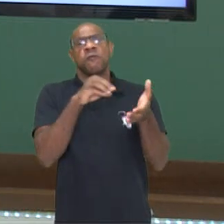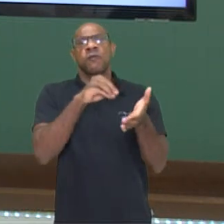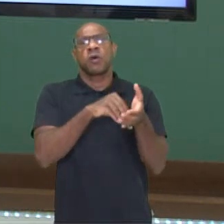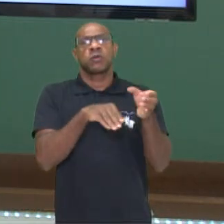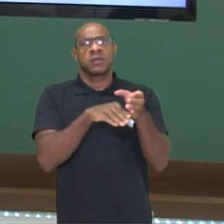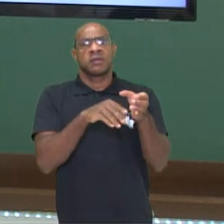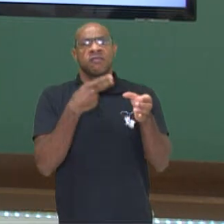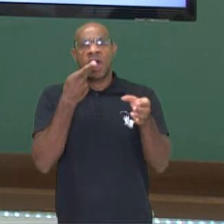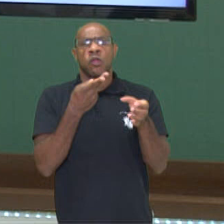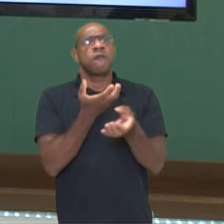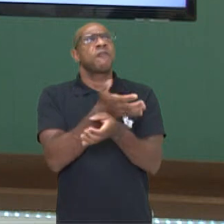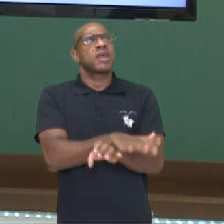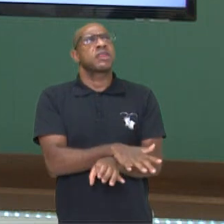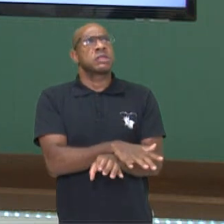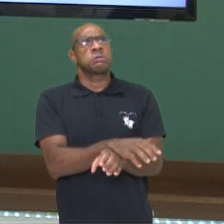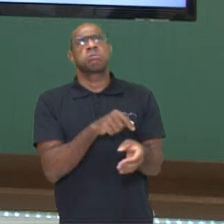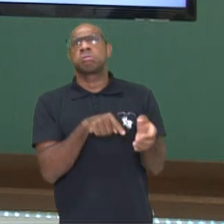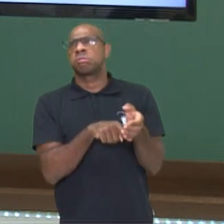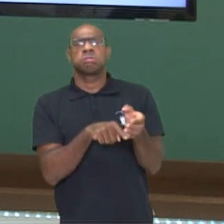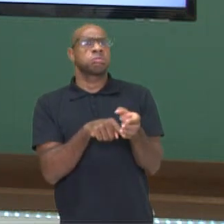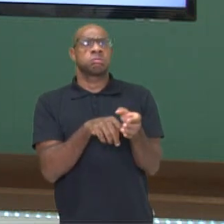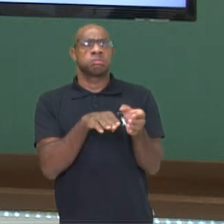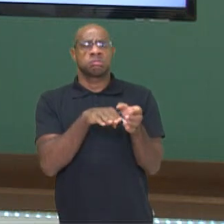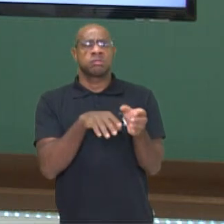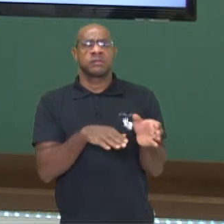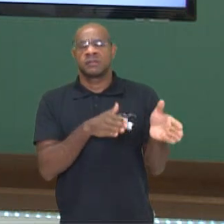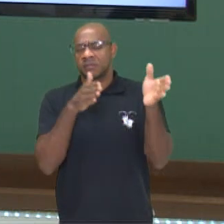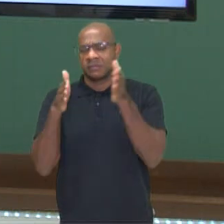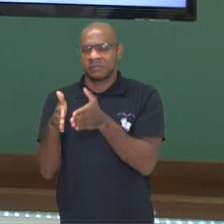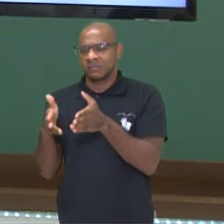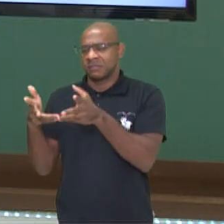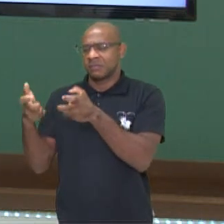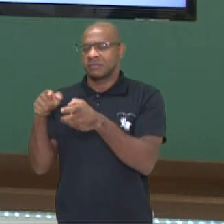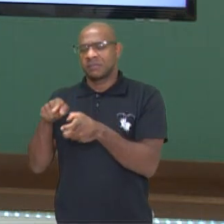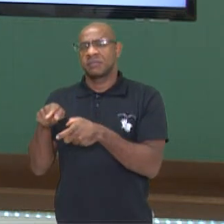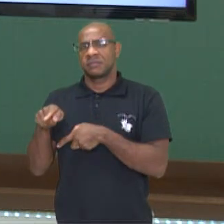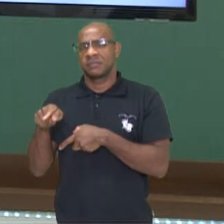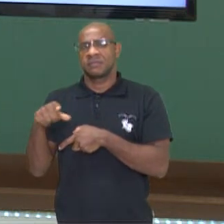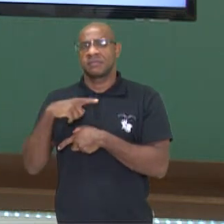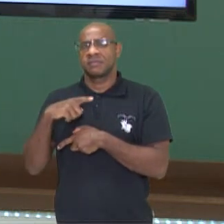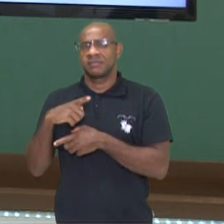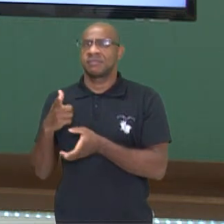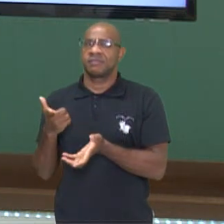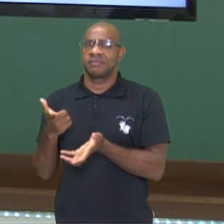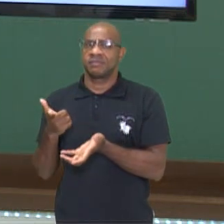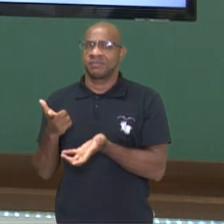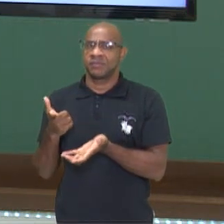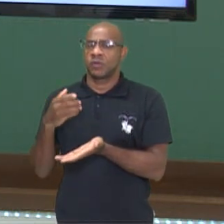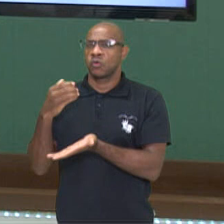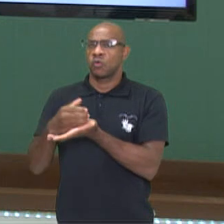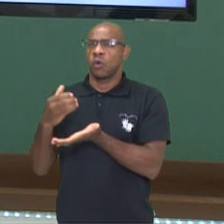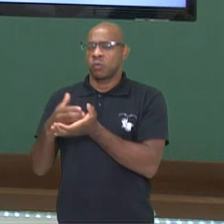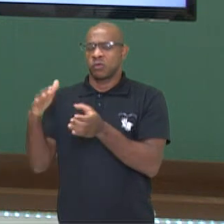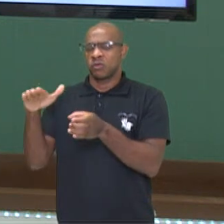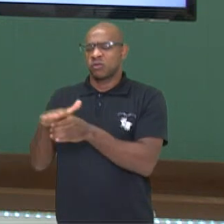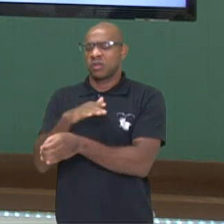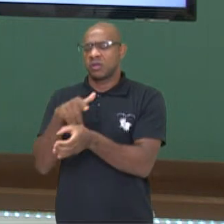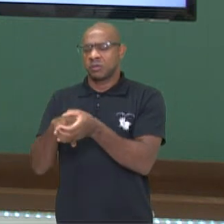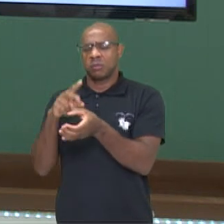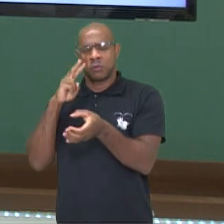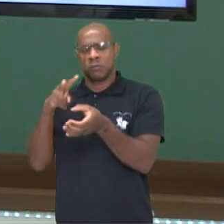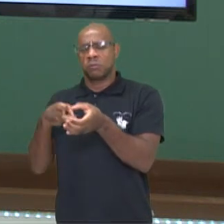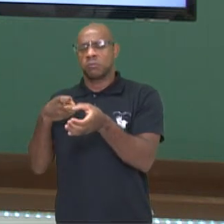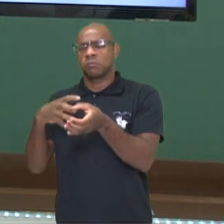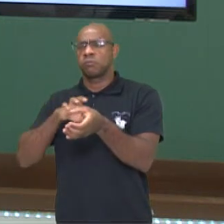predicativo negativo. Agora, nessa percepção, nós temos um predicativo cheio, uma visão